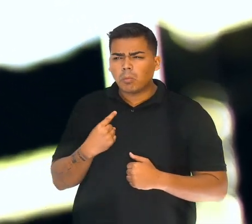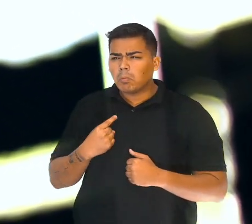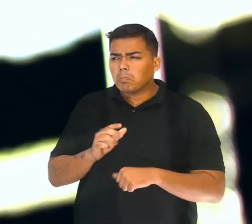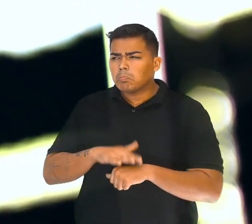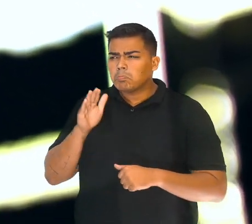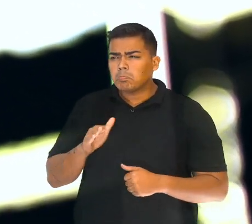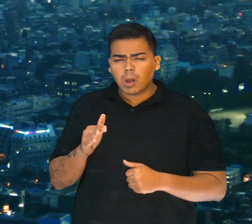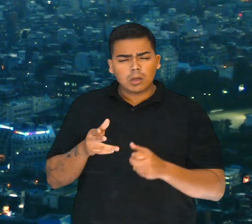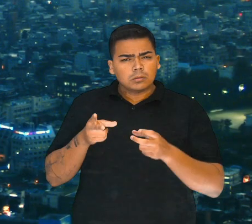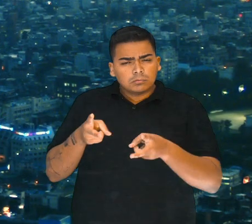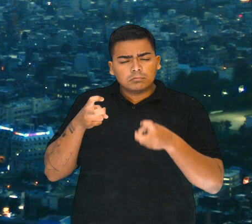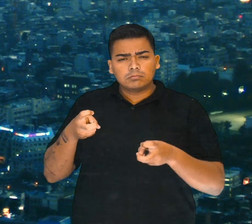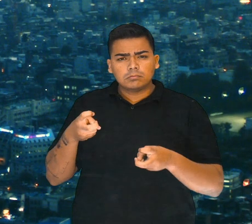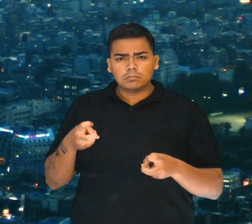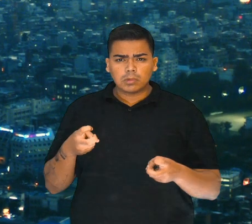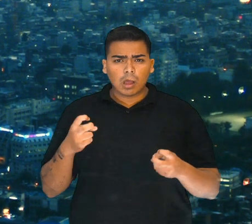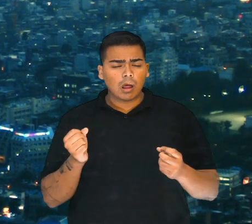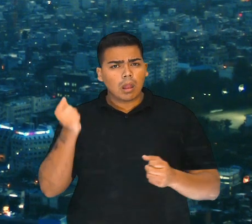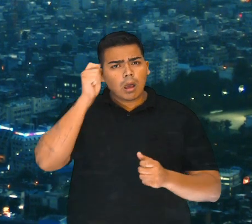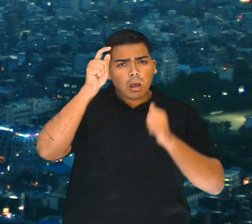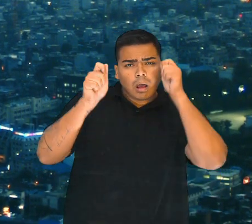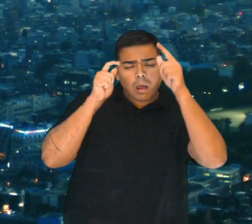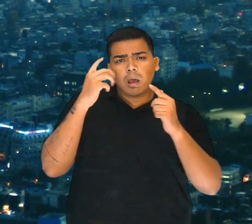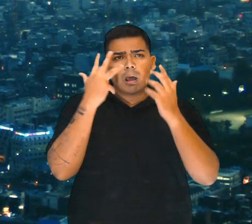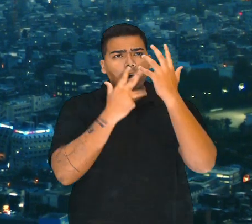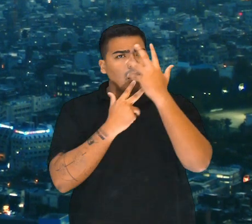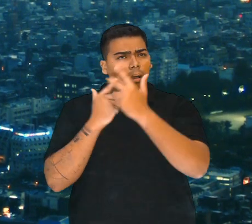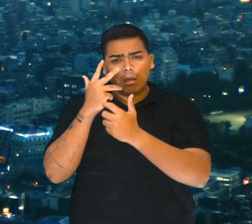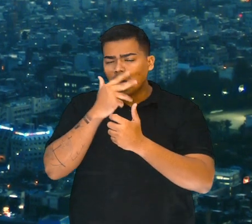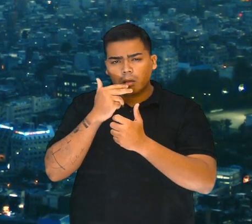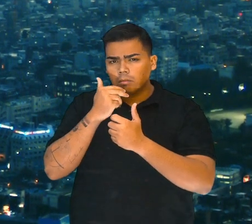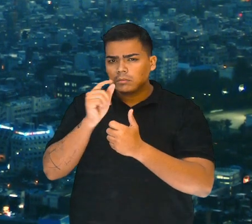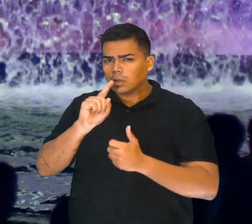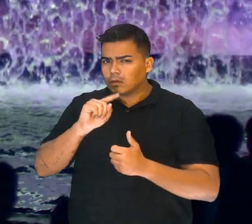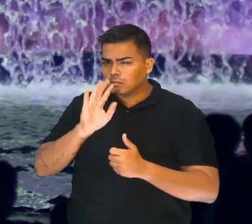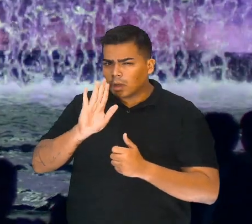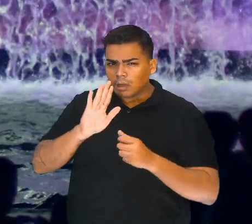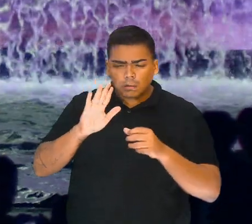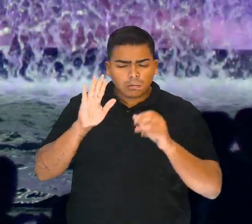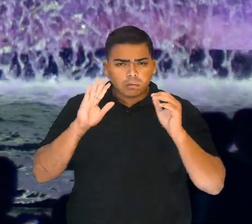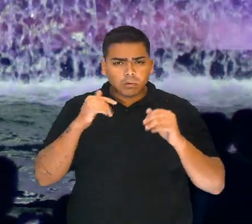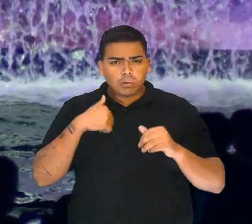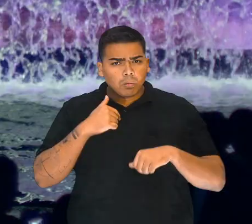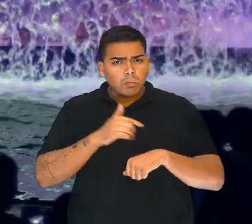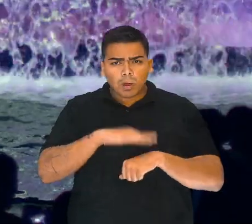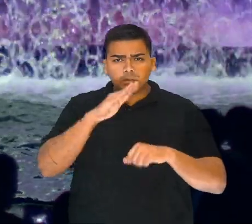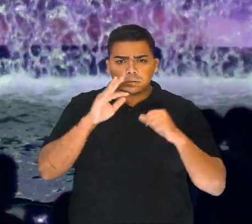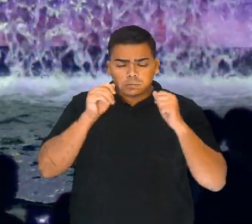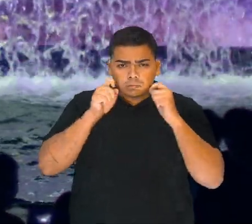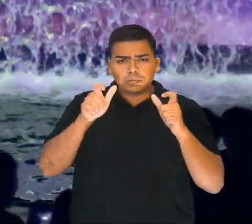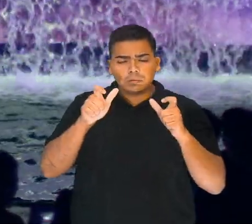atenção não foi as inovações, os designs e todas as coisas que eles tinham lá. Mas o que nos